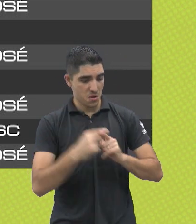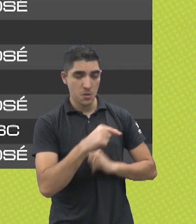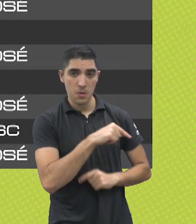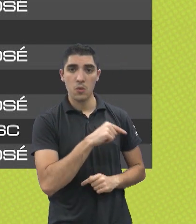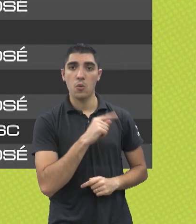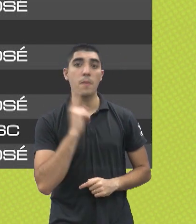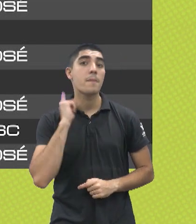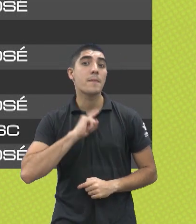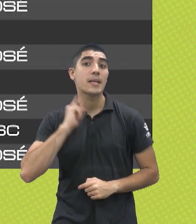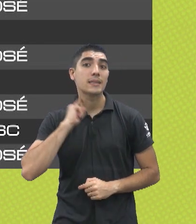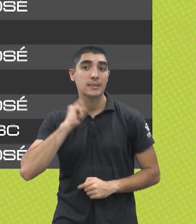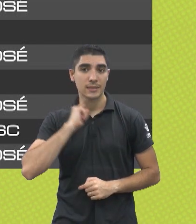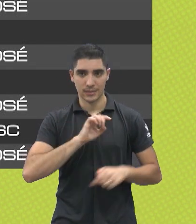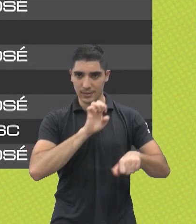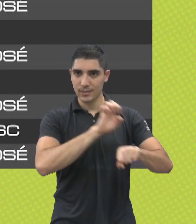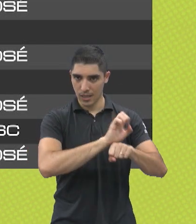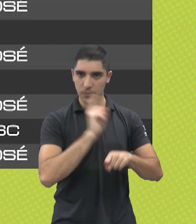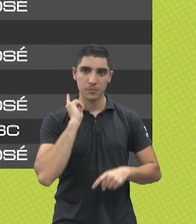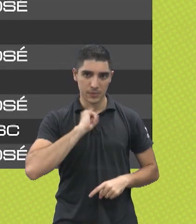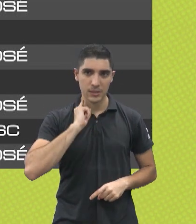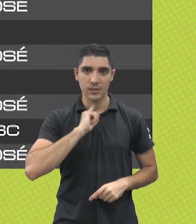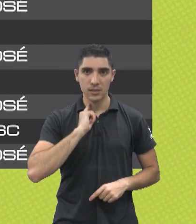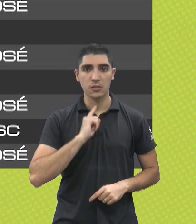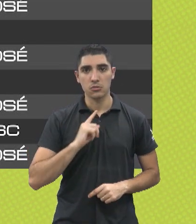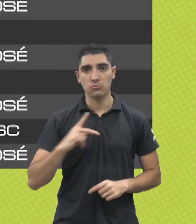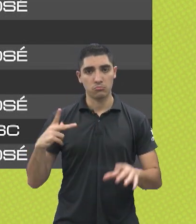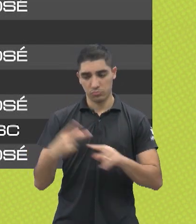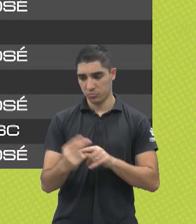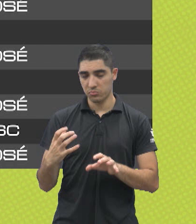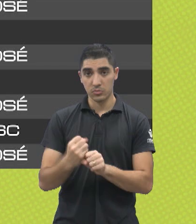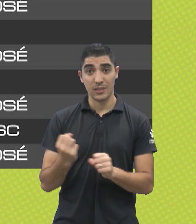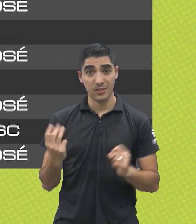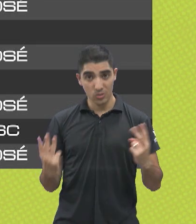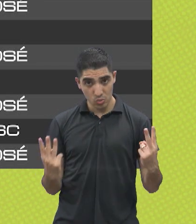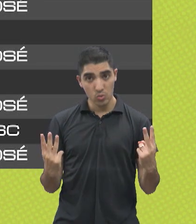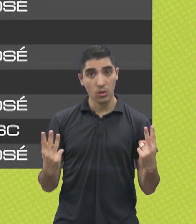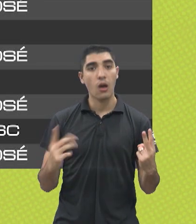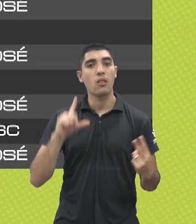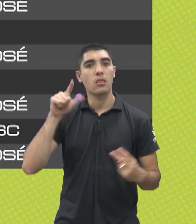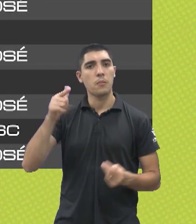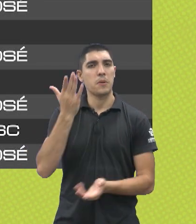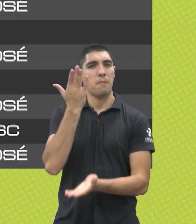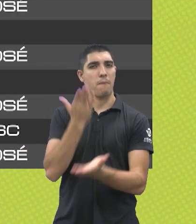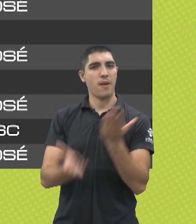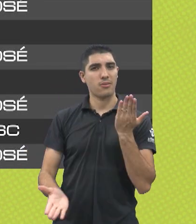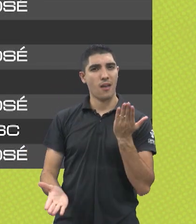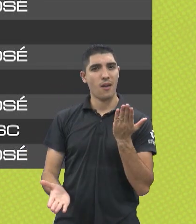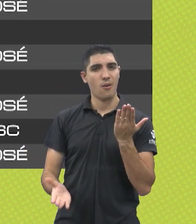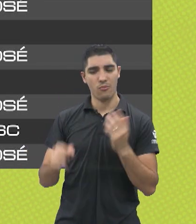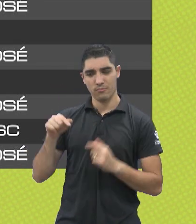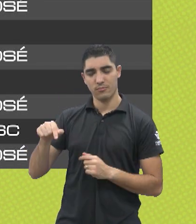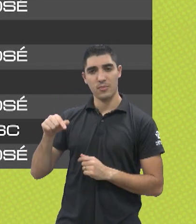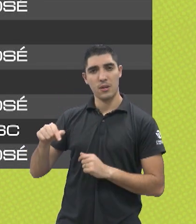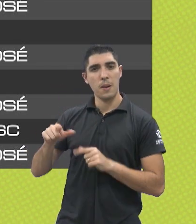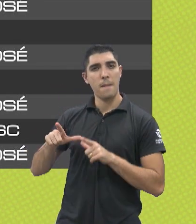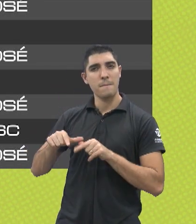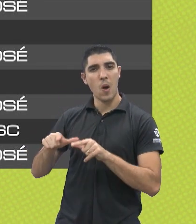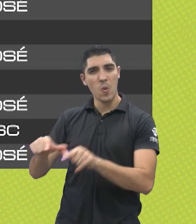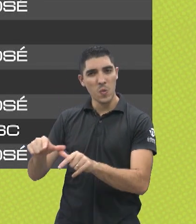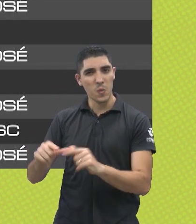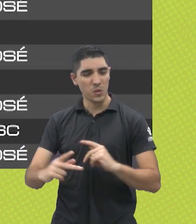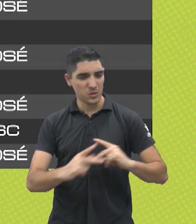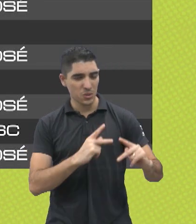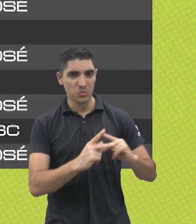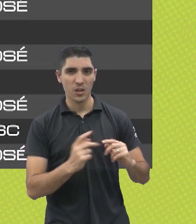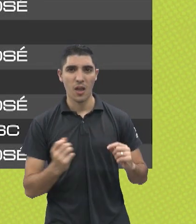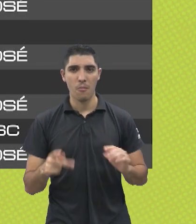O Minas venceu por 3-2. Depois veio uma cacetada aí do São José. Perdeu várias partidas em